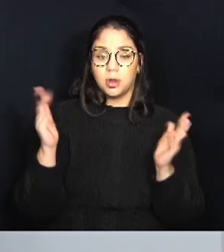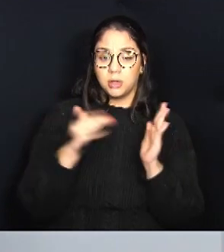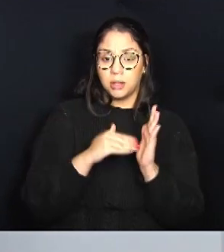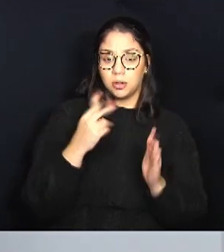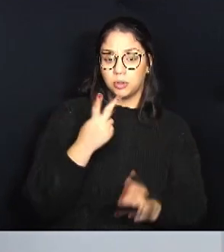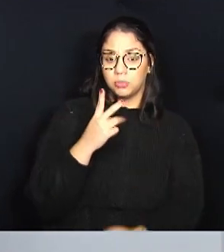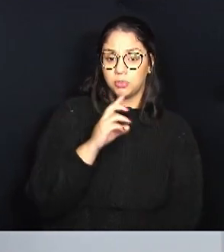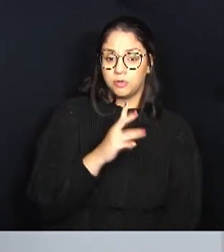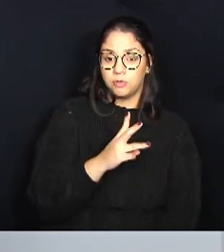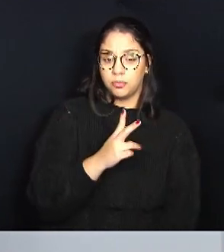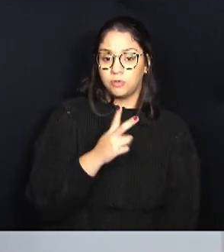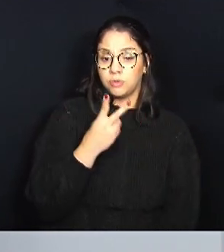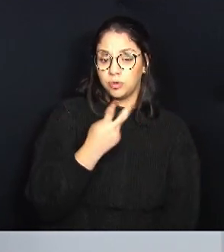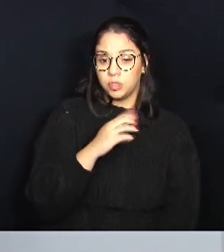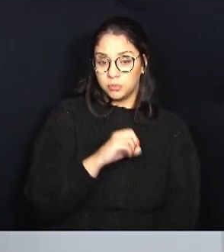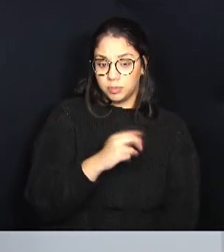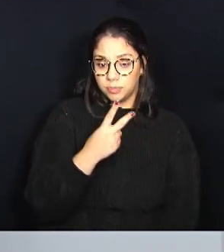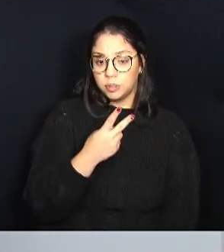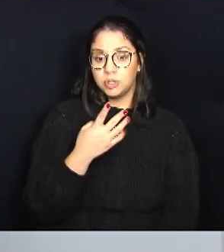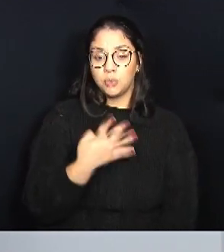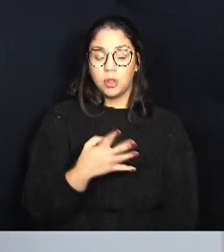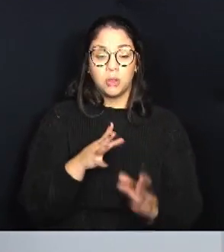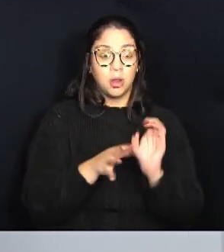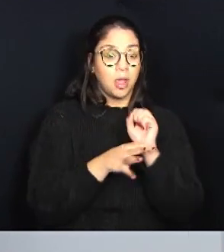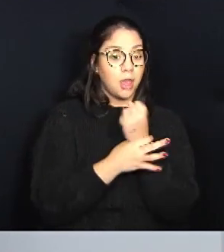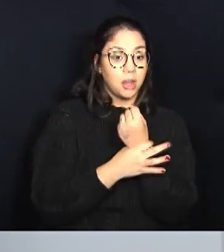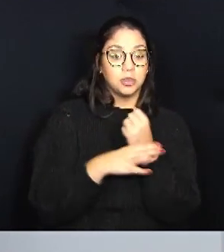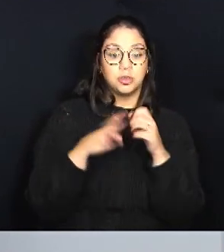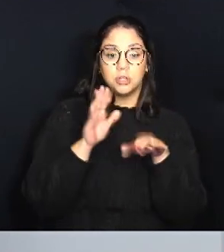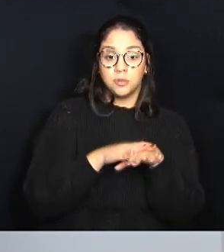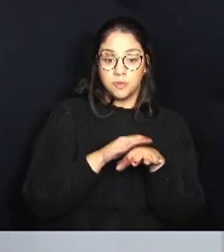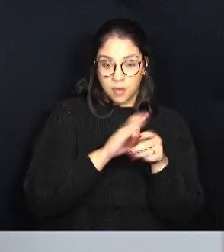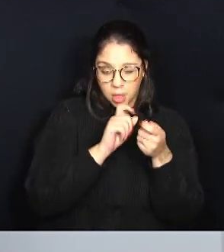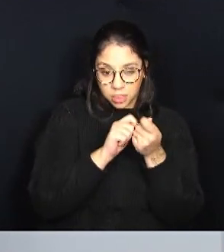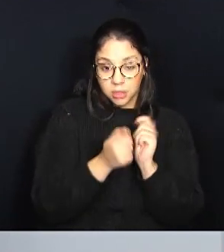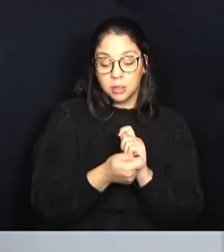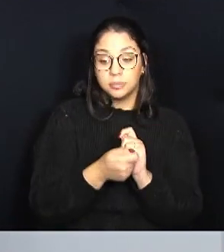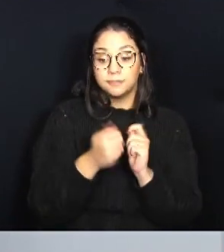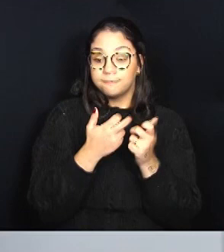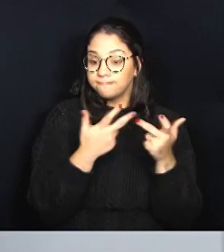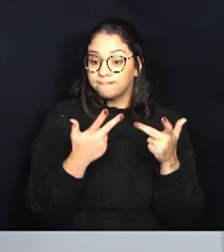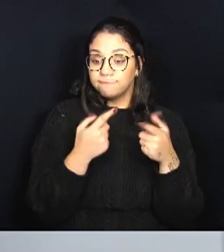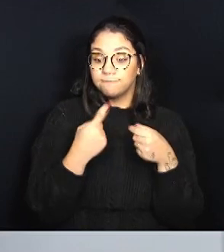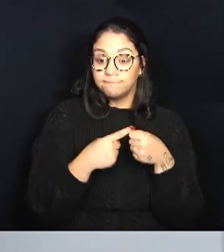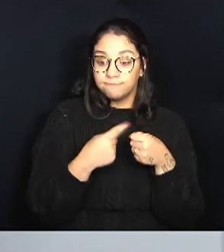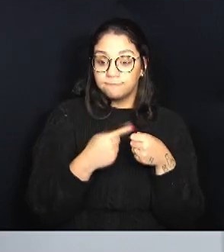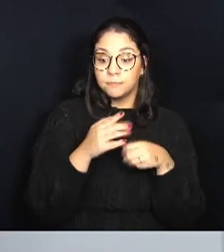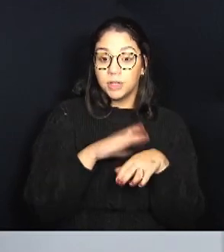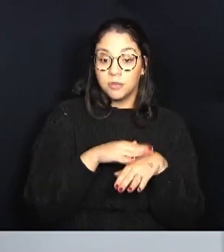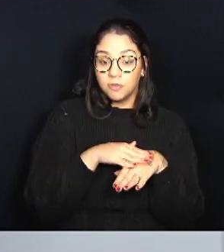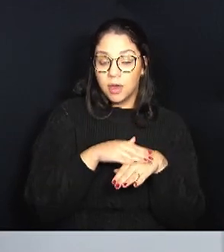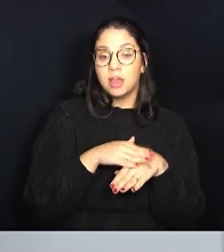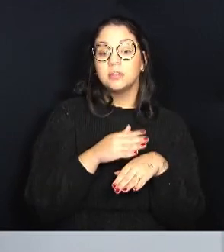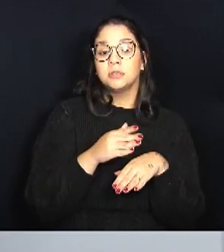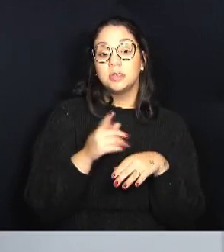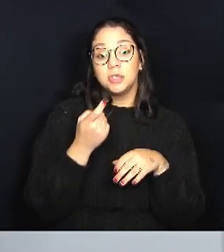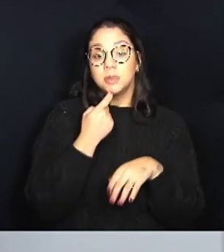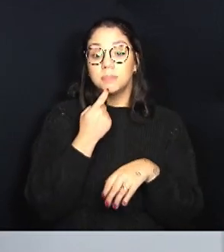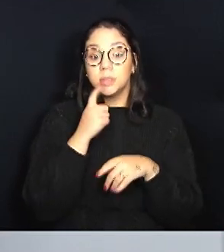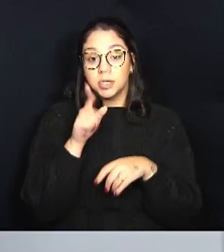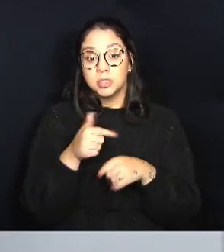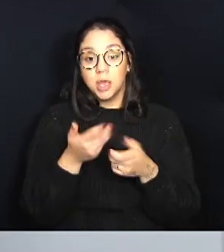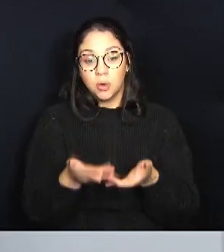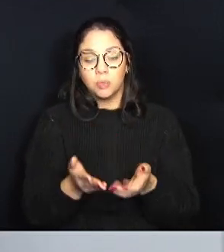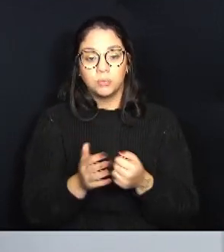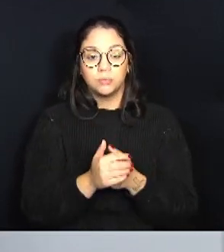2024, justamente para garantir que os municípios façam essa devida adequação. São vários municípios que ainda estão irregulares e Campinas é um deles. Os